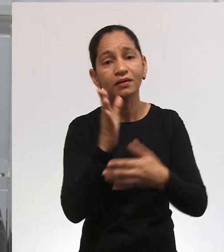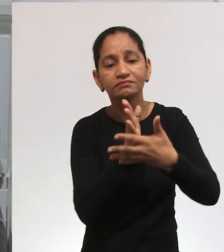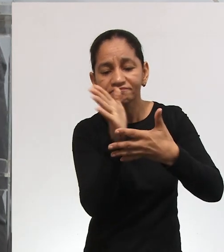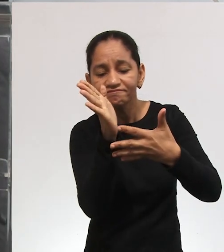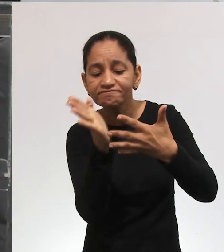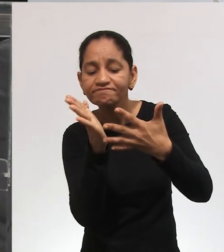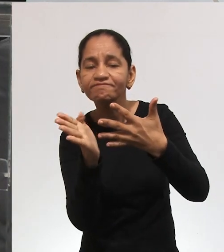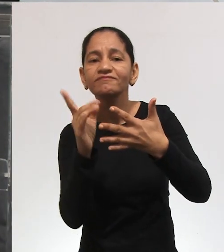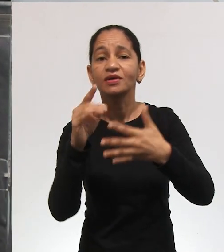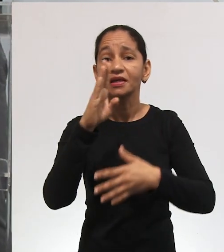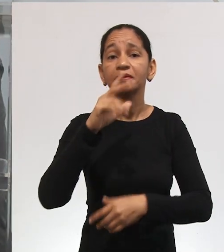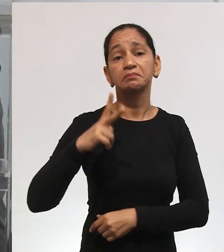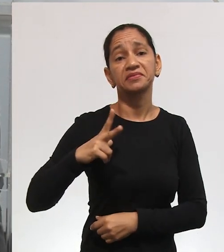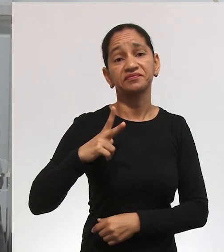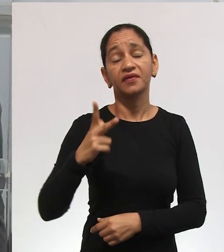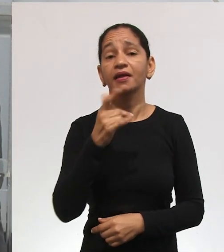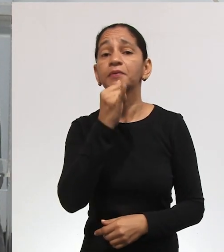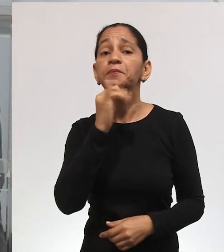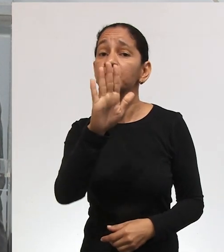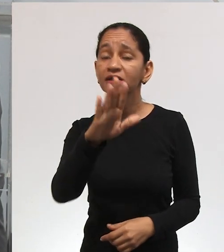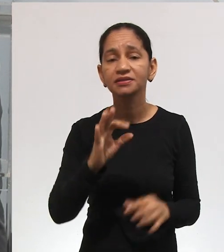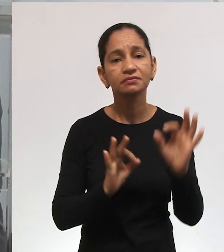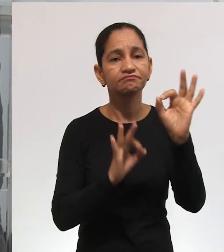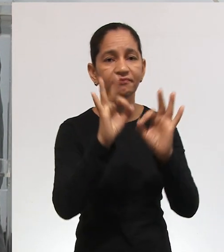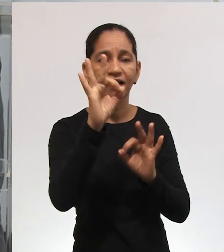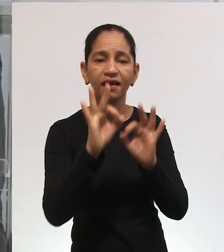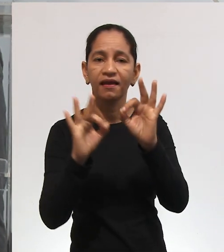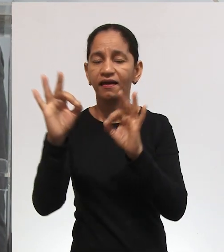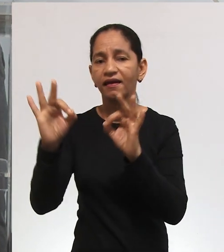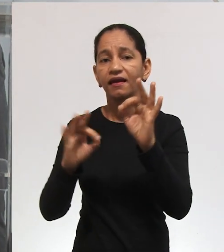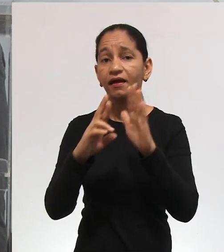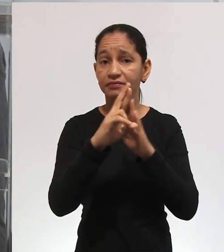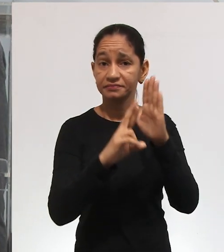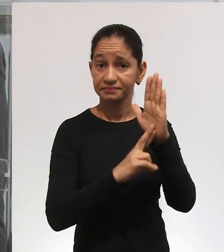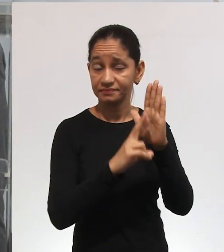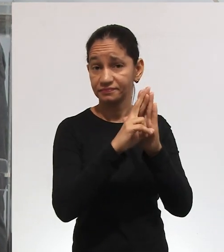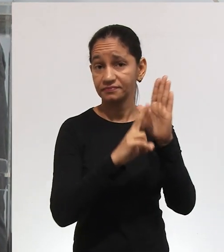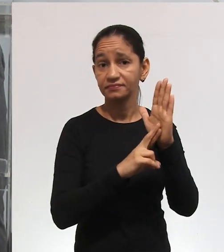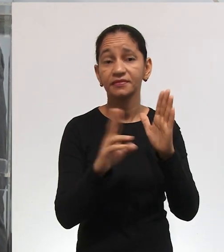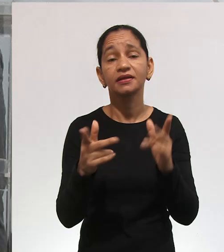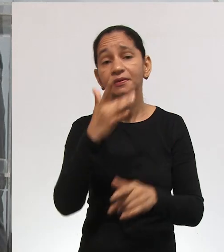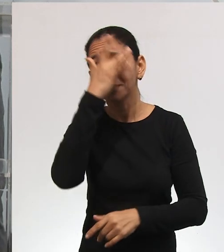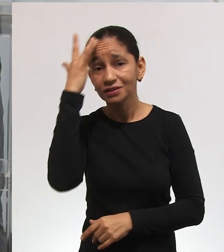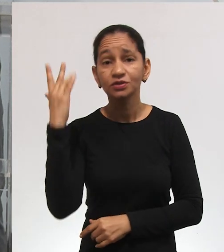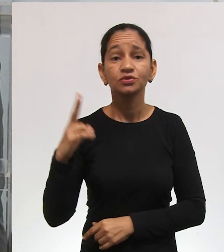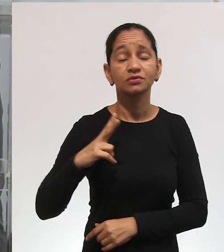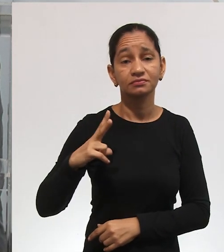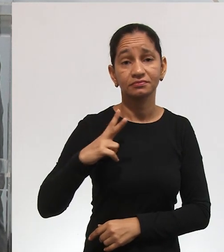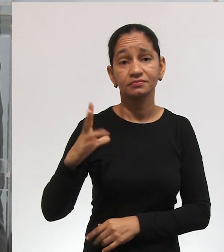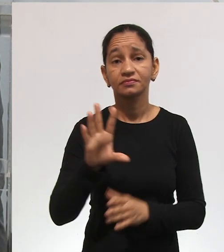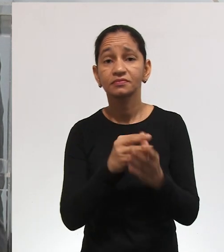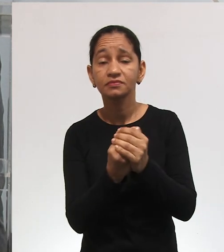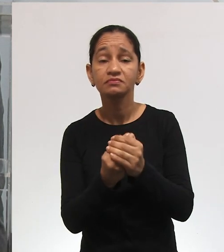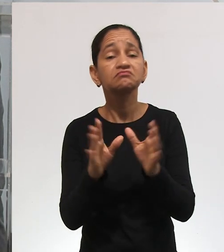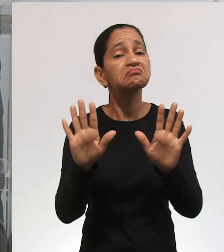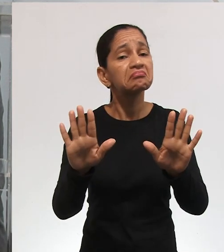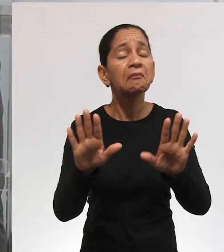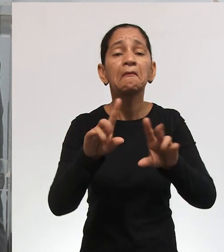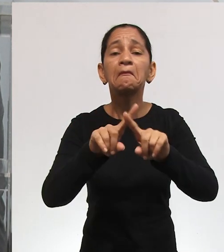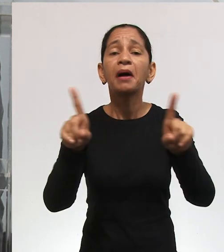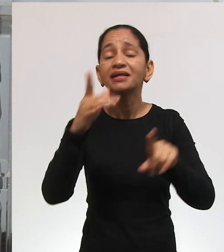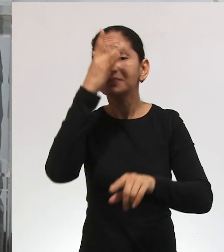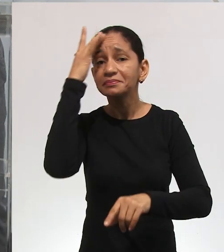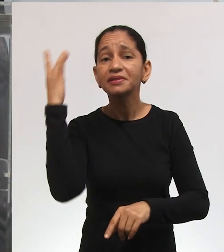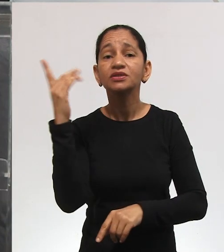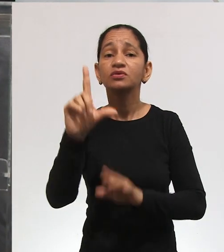um ramo do direito privado, porque regula a relação entre pessoas privadas. Agora, há quem chame, por